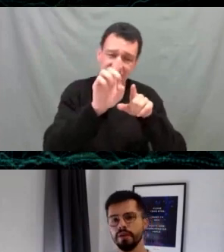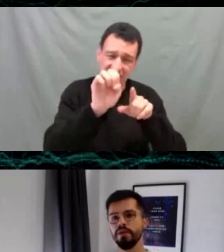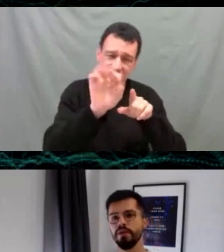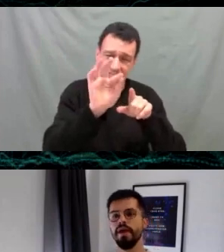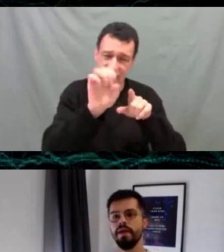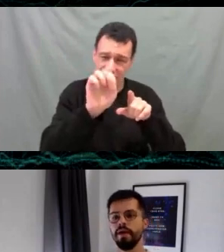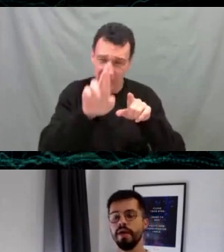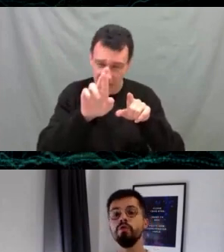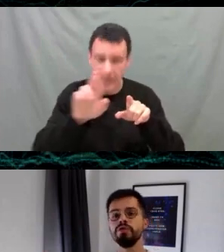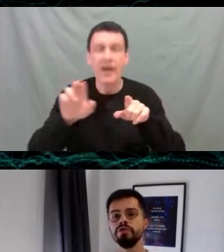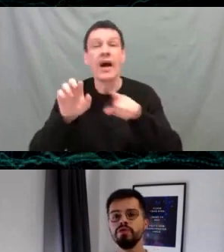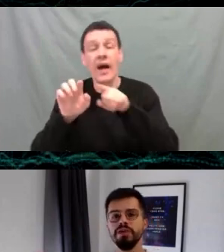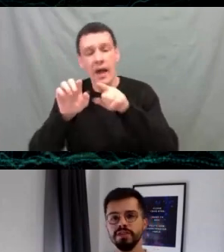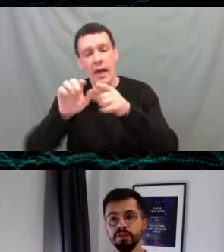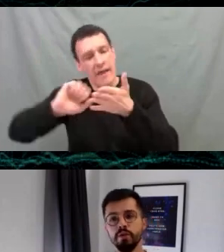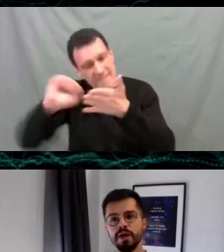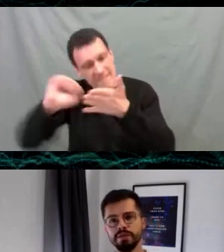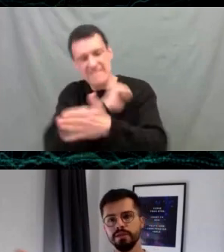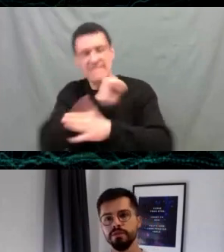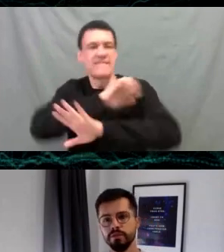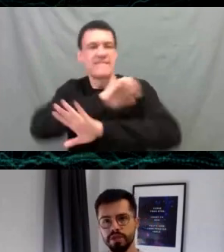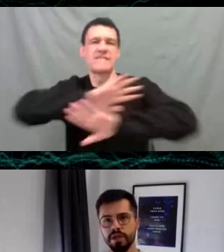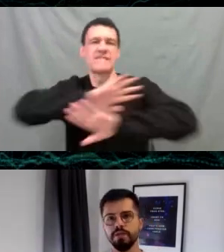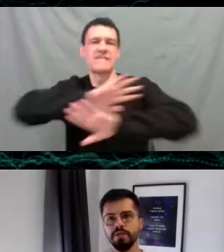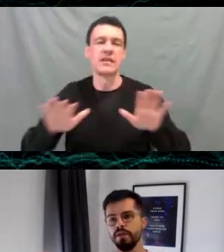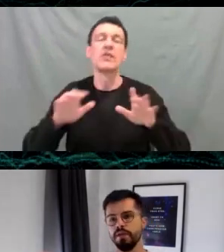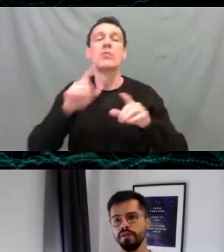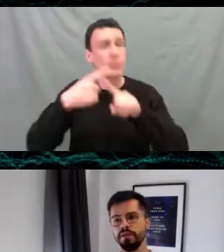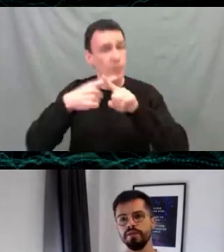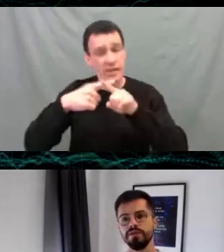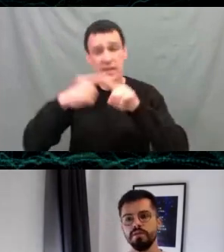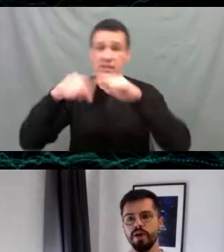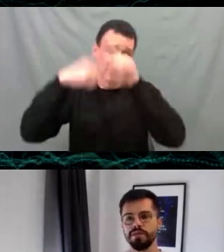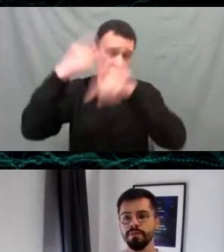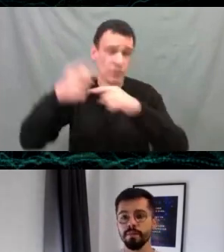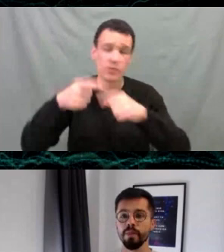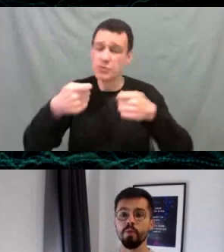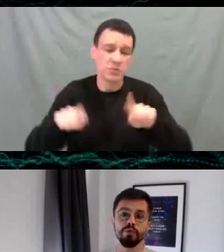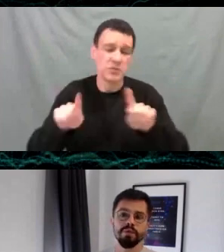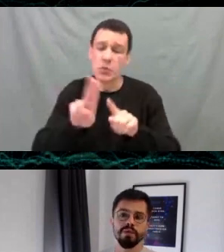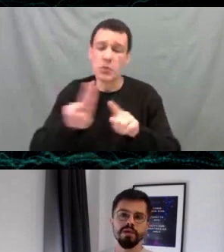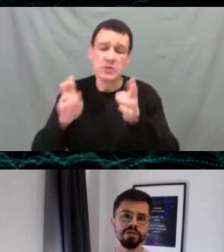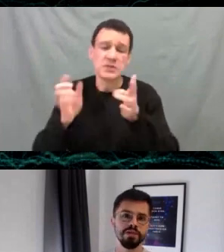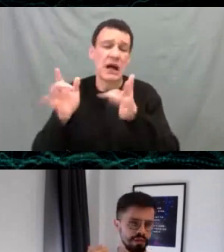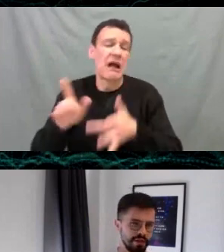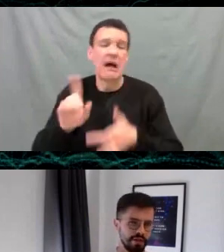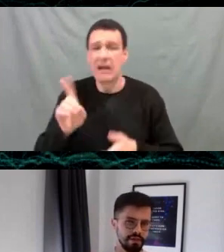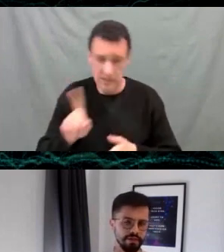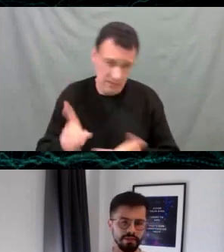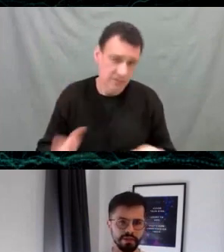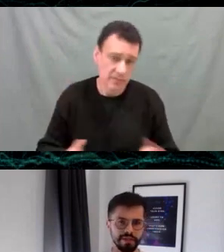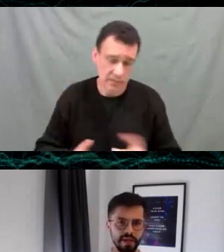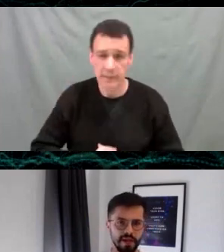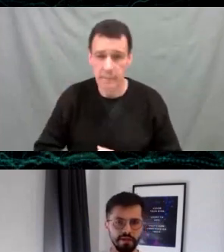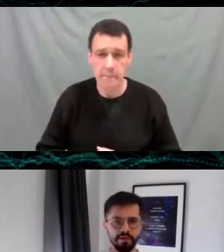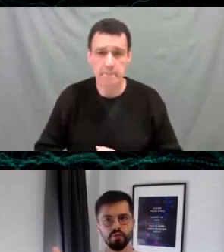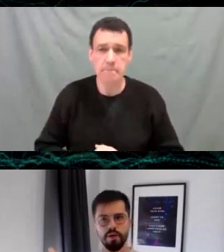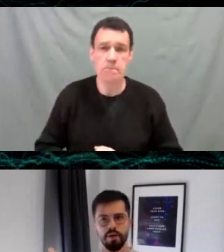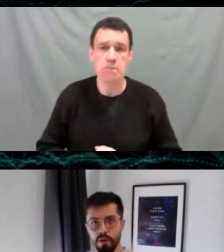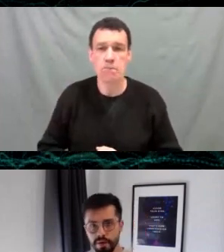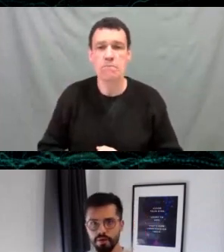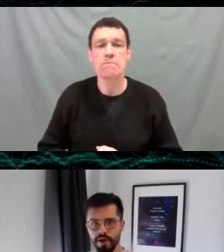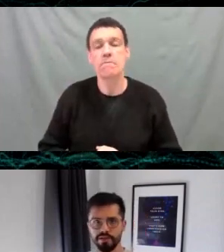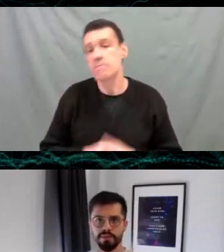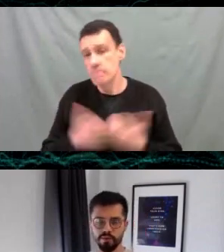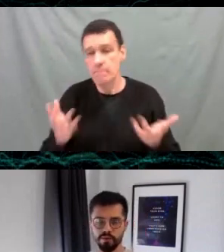você não tenha a recursos utilizando o gastando o dinheiro é de graça WS o que ajuda bastante que você quer dizer se você quiser